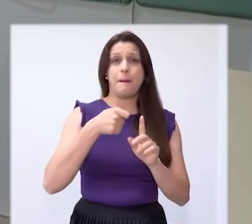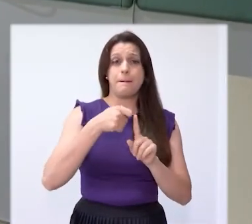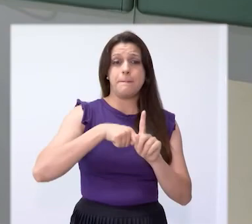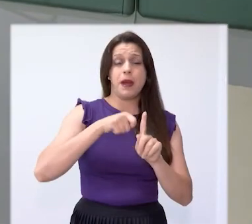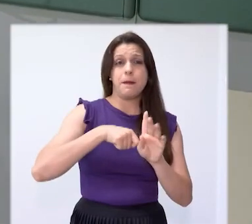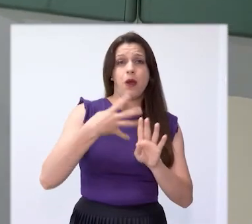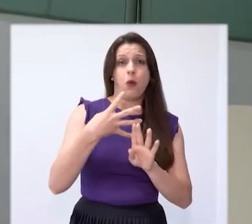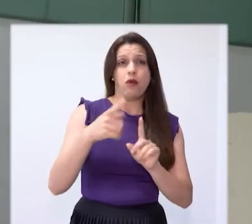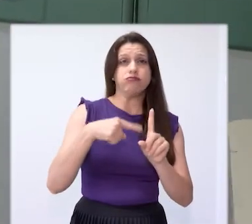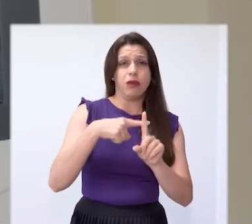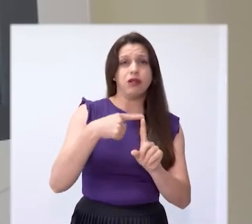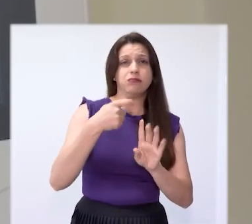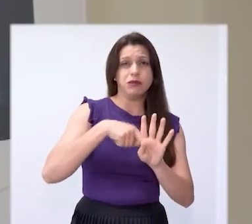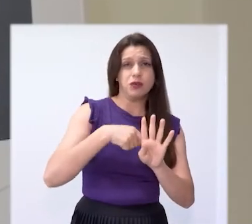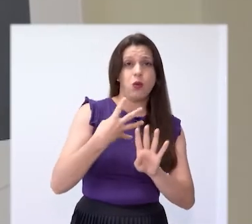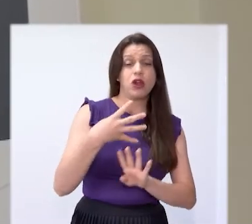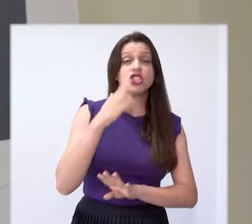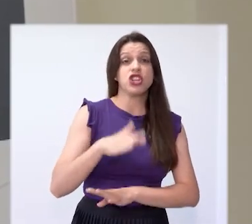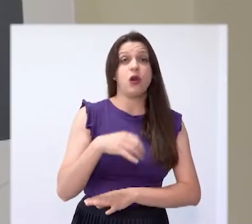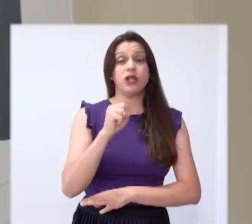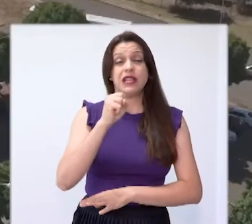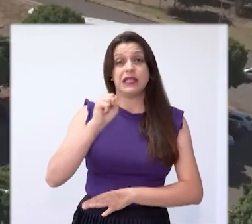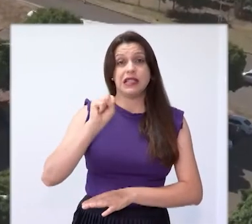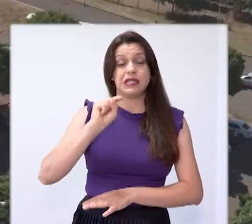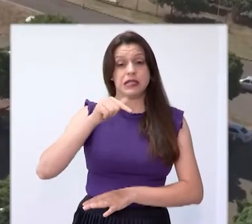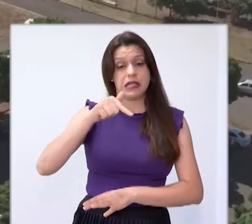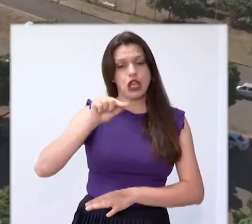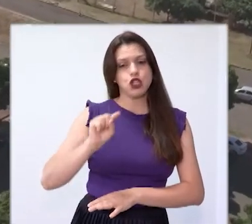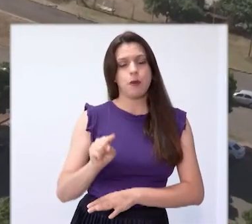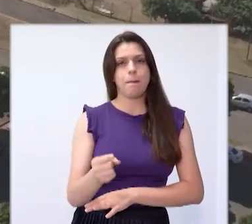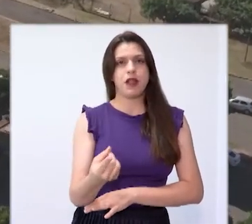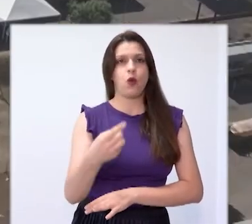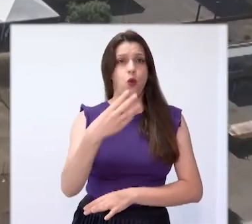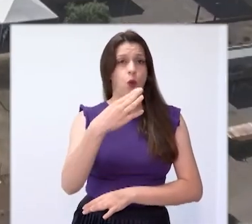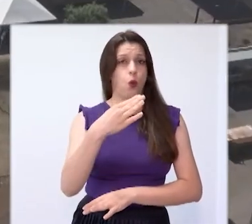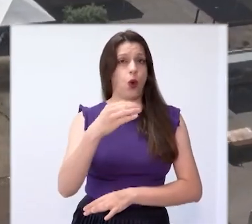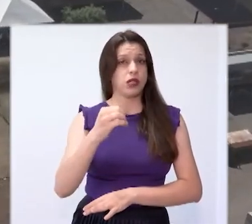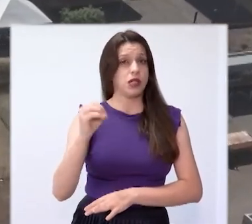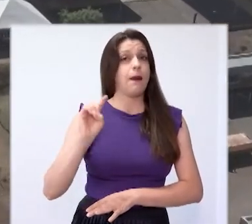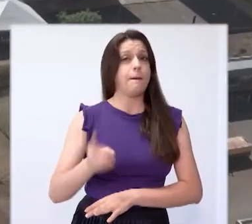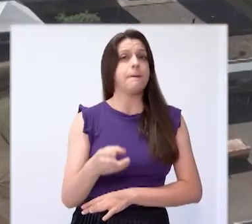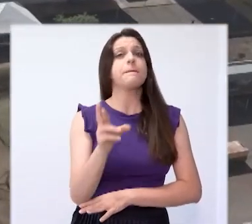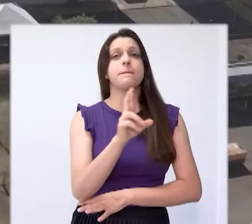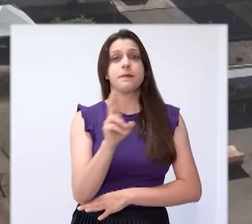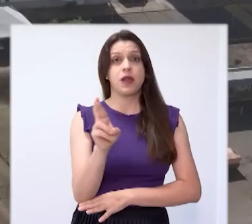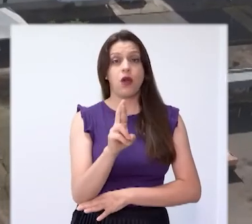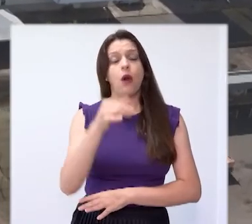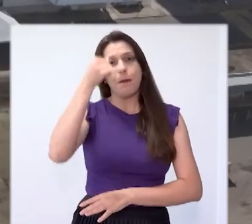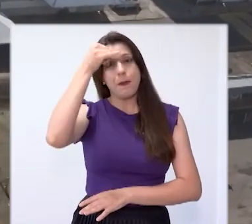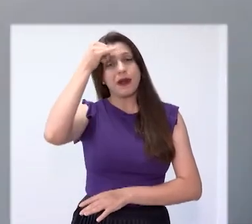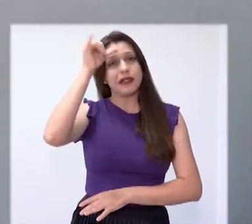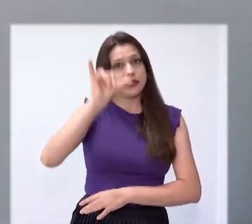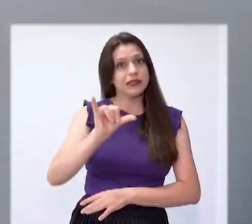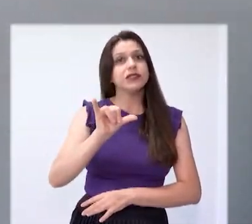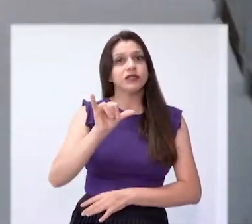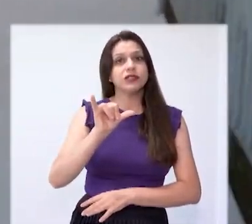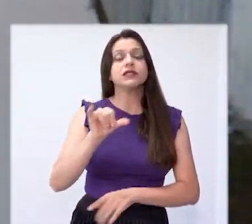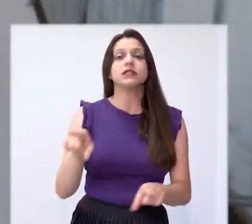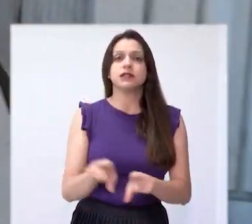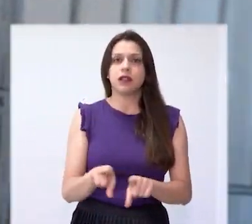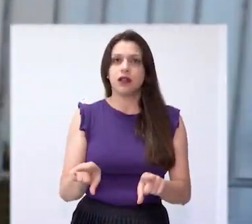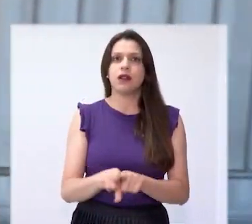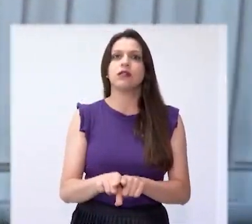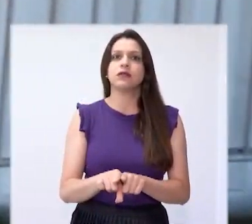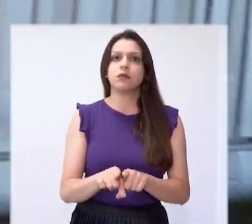que nos 2 primeiros quadrimestres já são mais de 87 milhões e 400 mil reais destinados à prevenção,